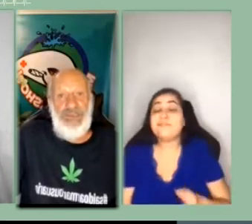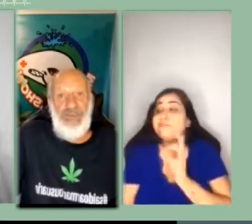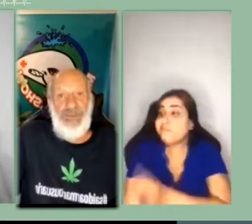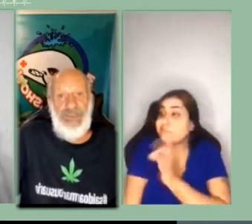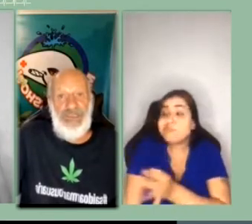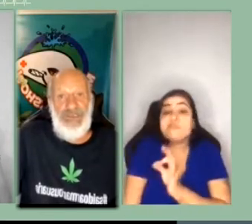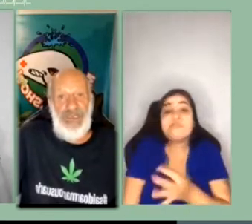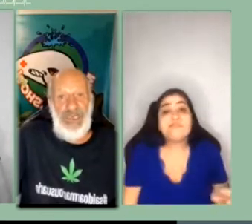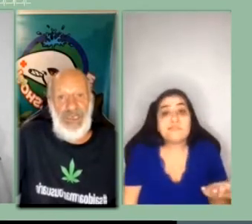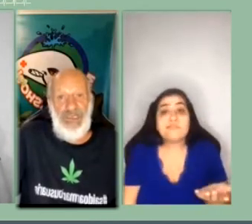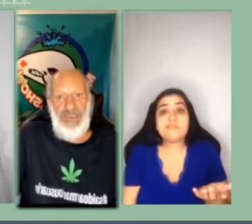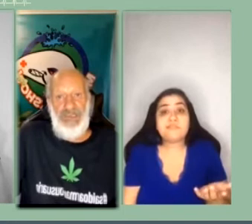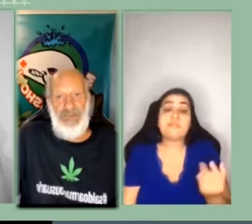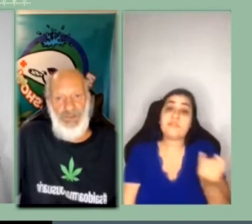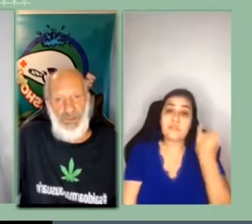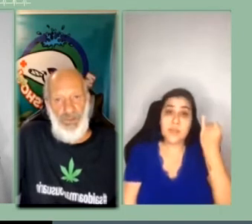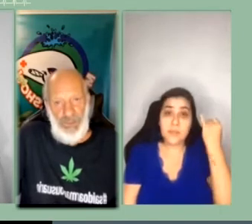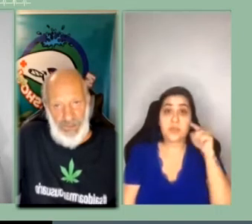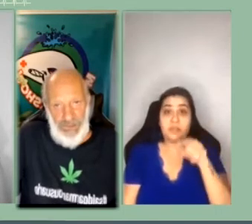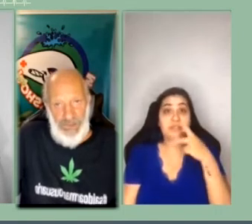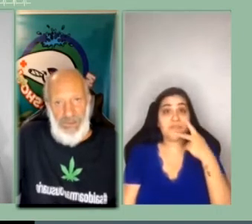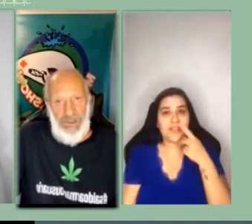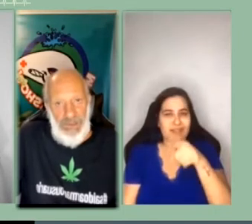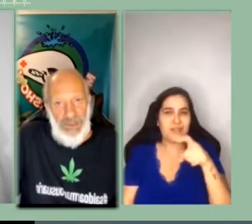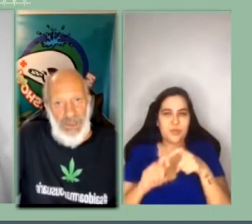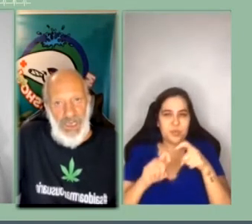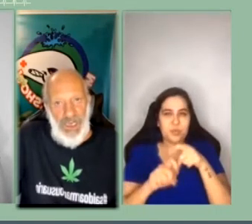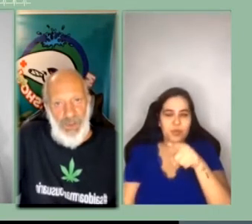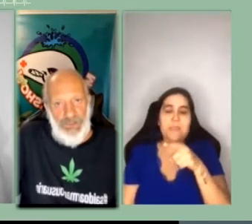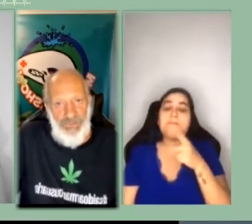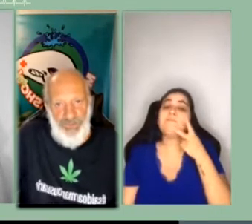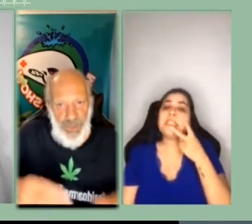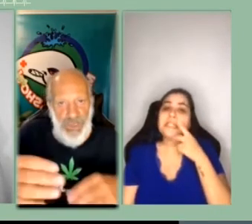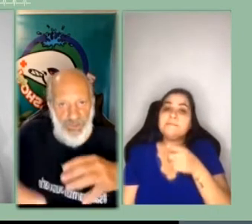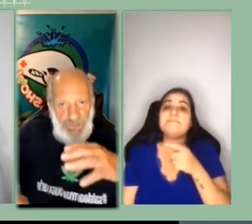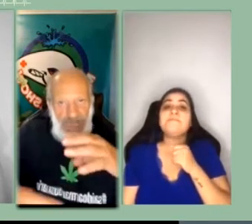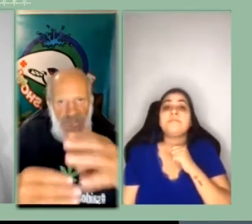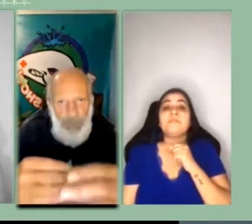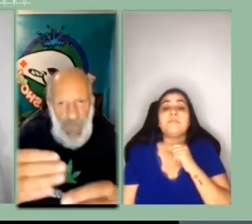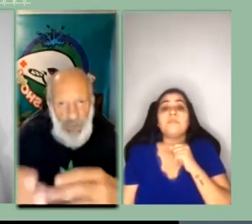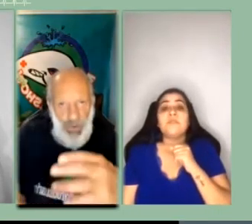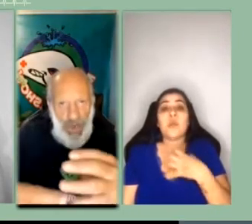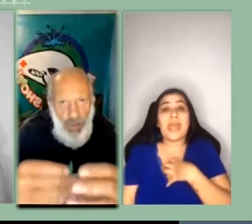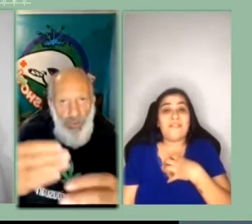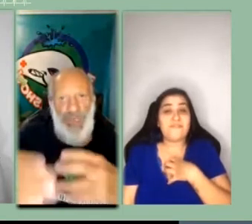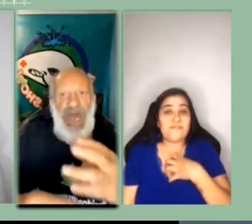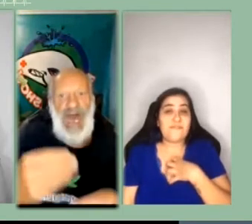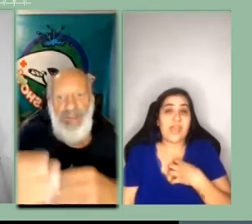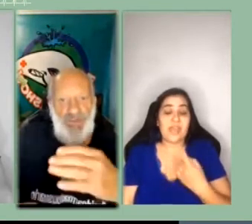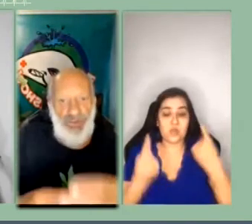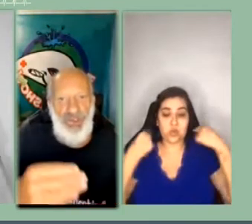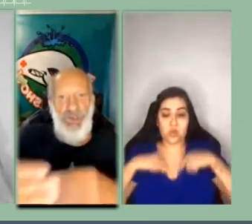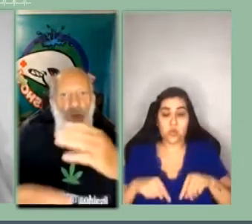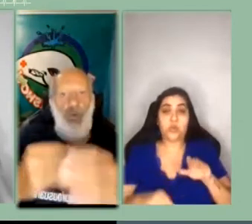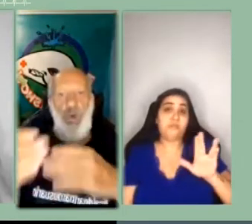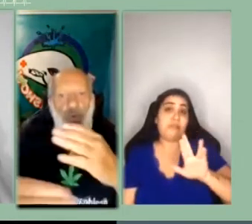importante que você diga, doutora, que os efeitos da maconha